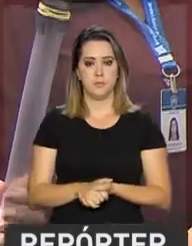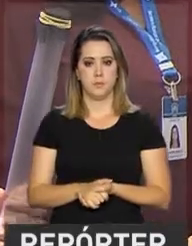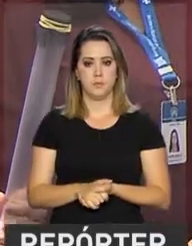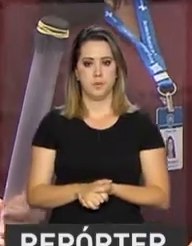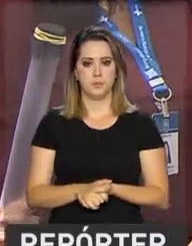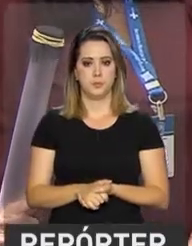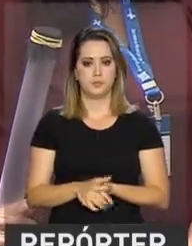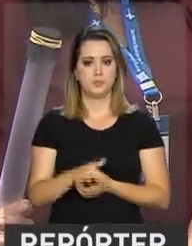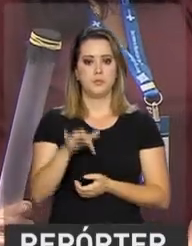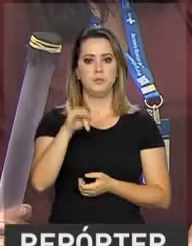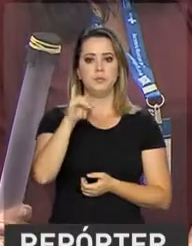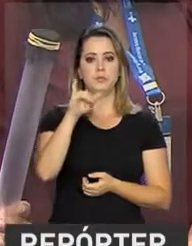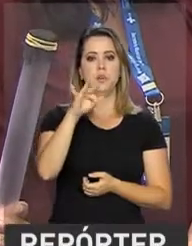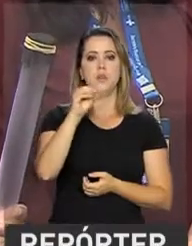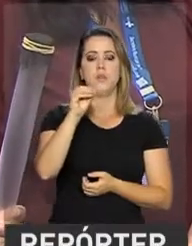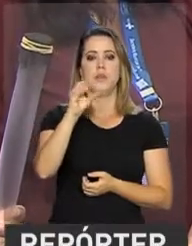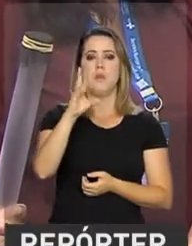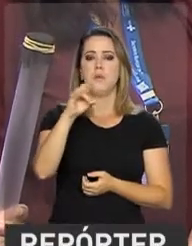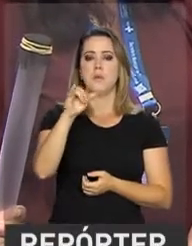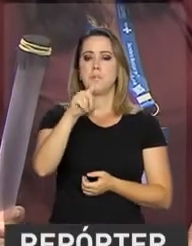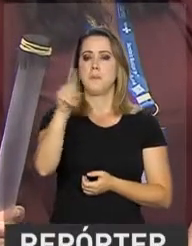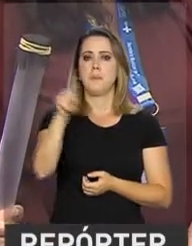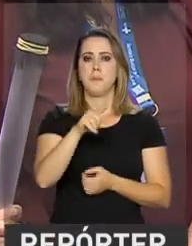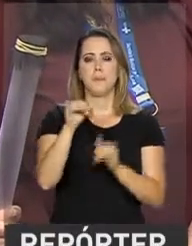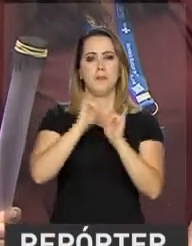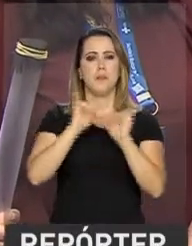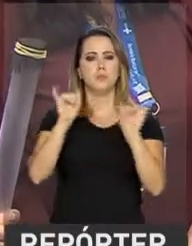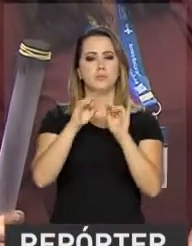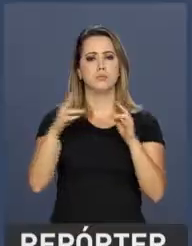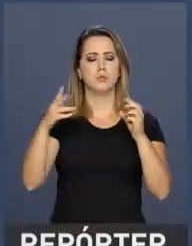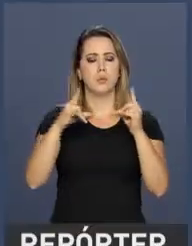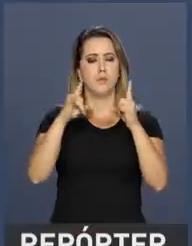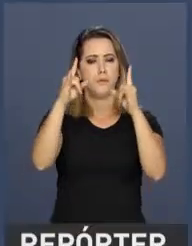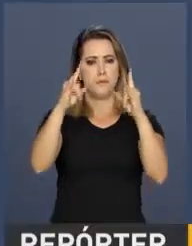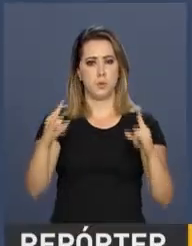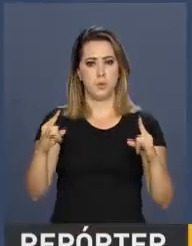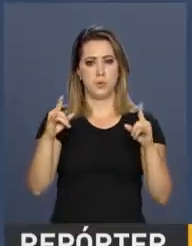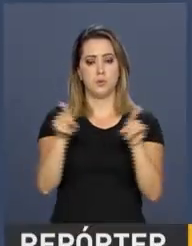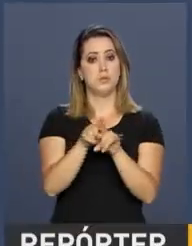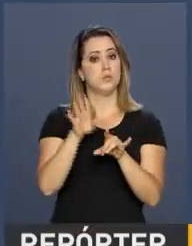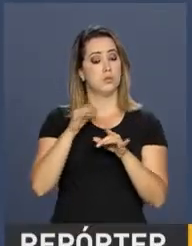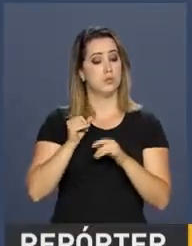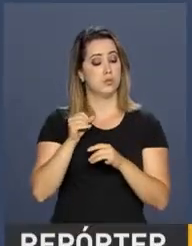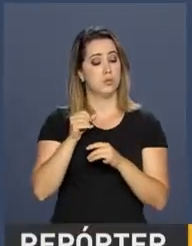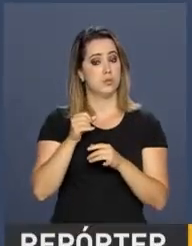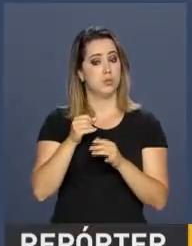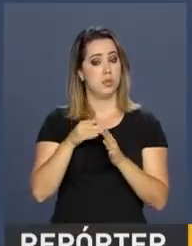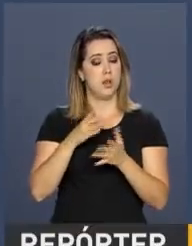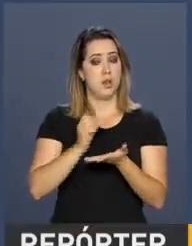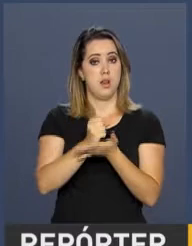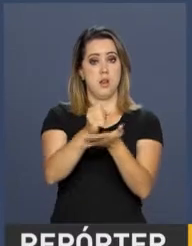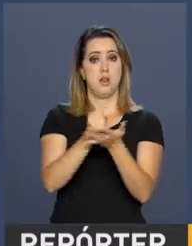A Fiocruz acaba de liberar uma grande quantidade de mosquitos Aedes aegypti em 10 bairros do Rio de